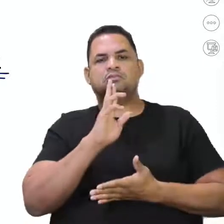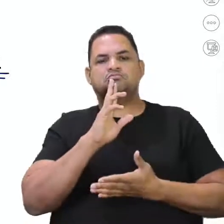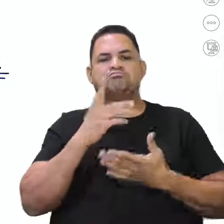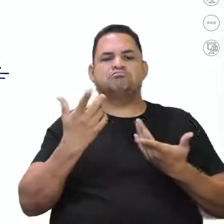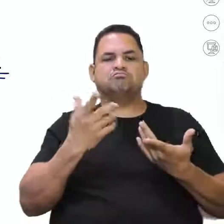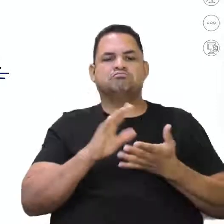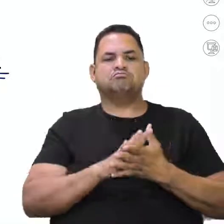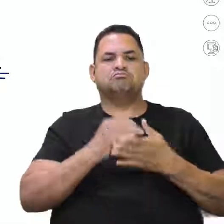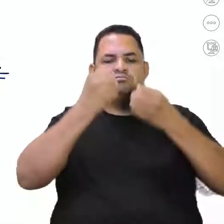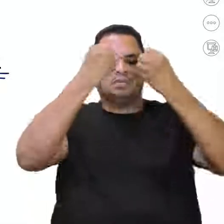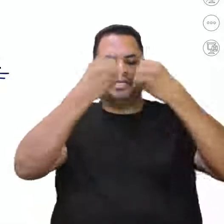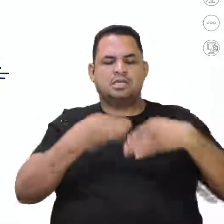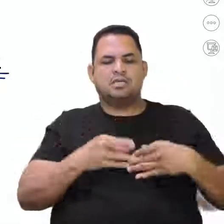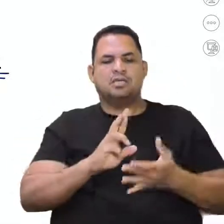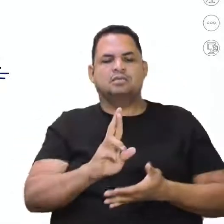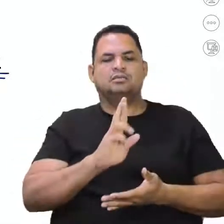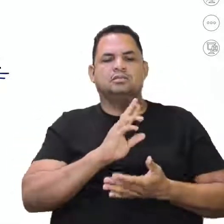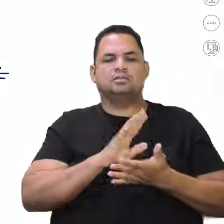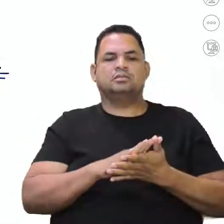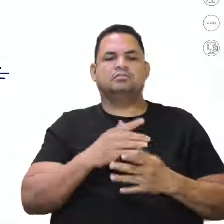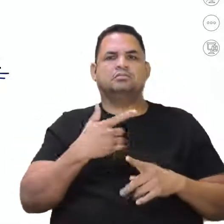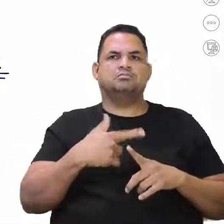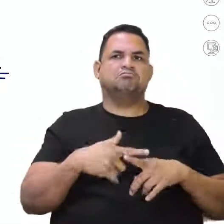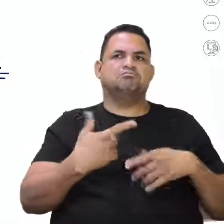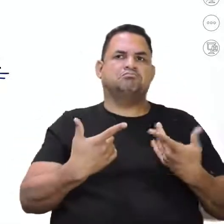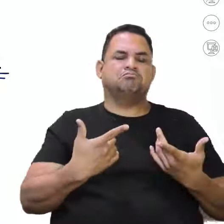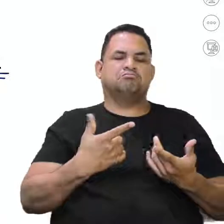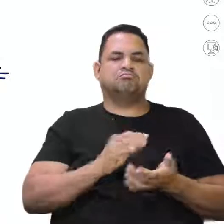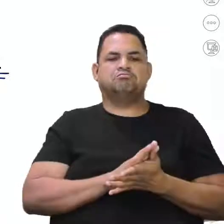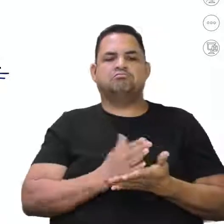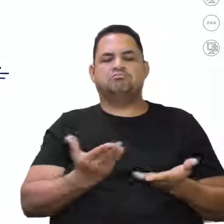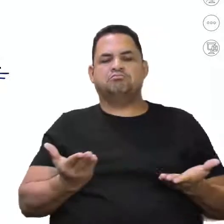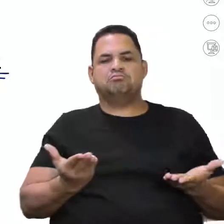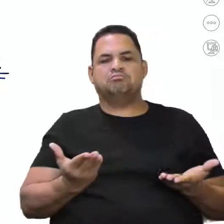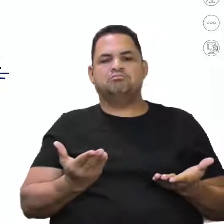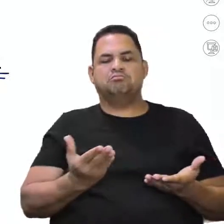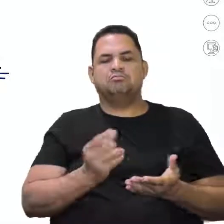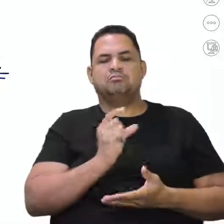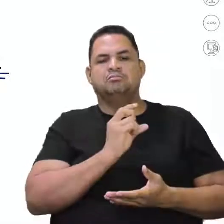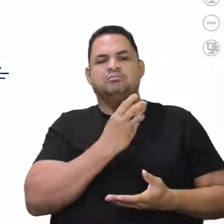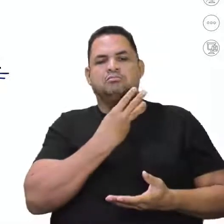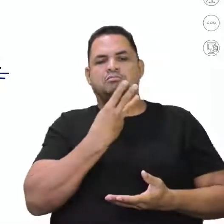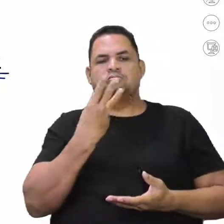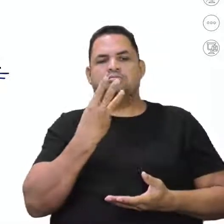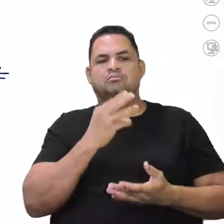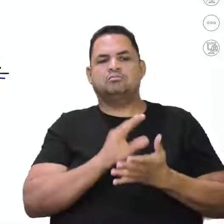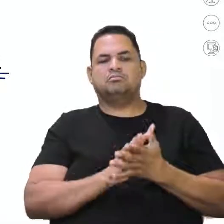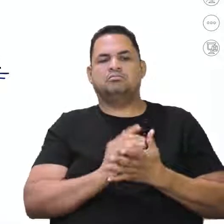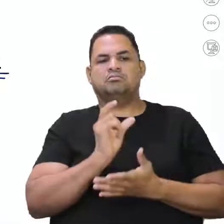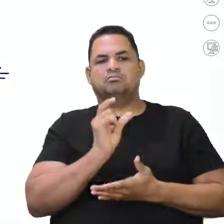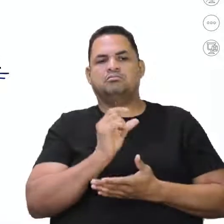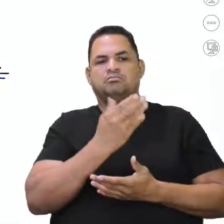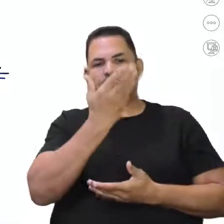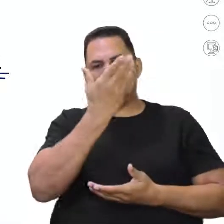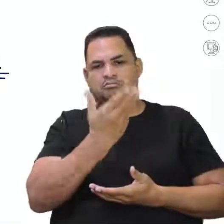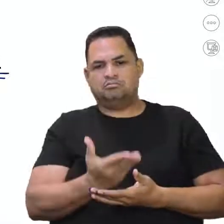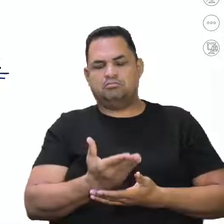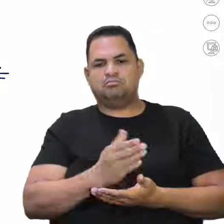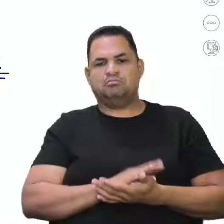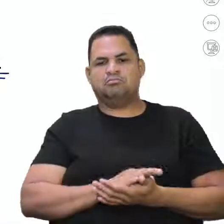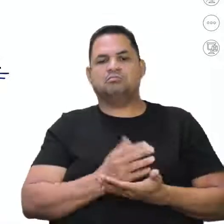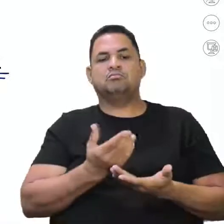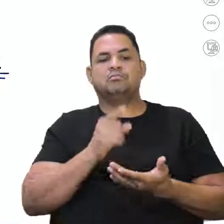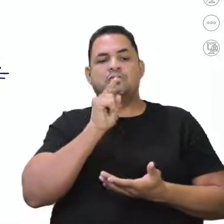resposta, certo? Já que, porque, ok? Então, essas três palavras, so, but, since,